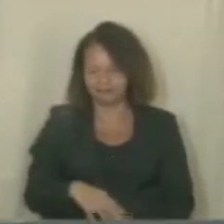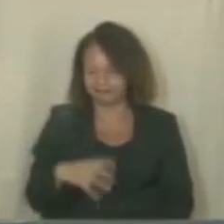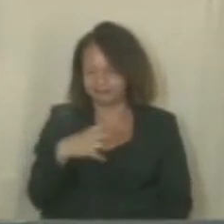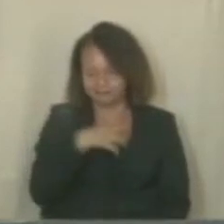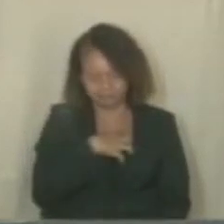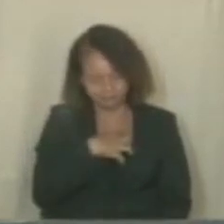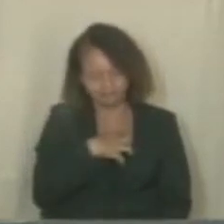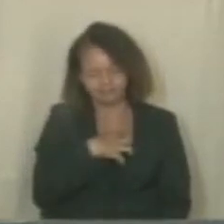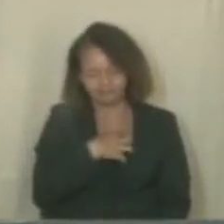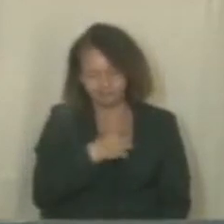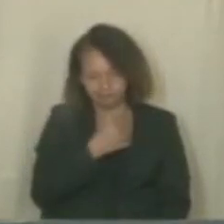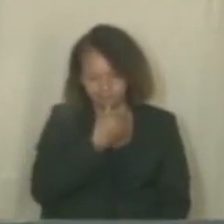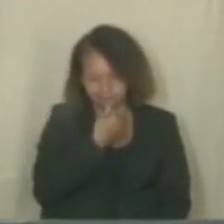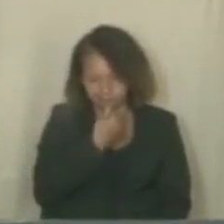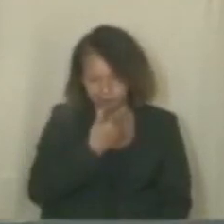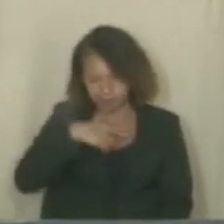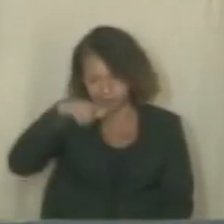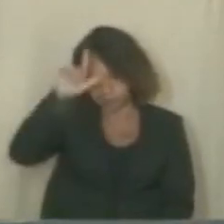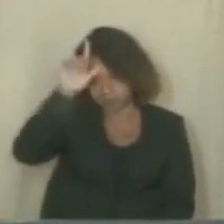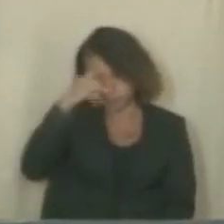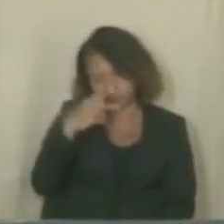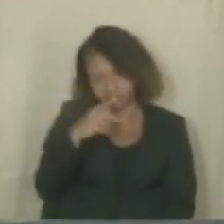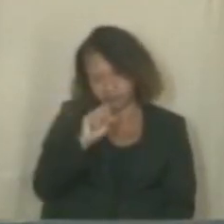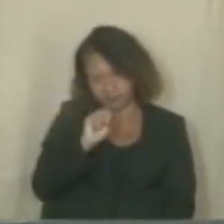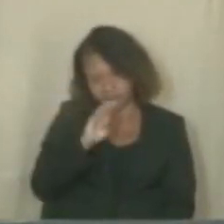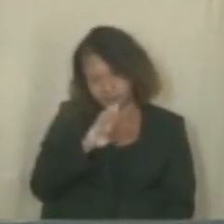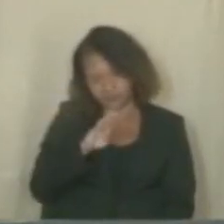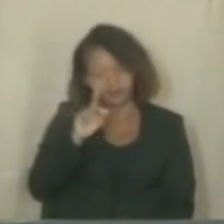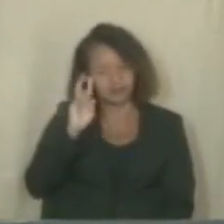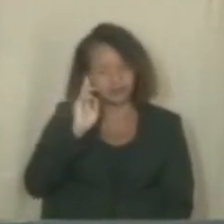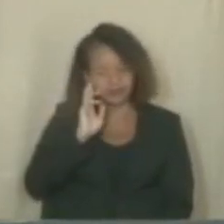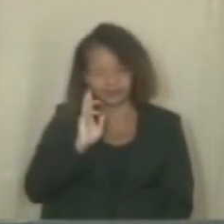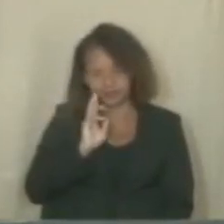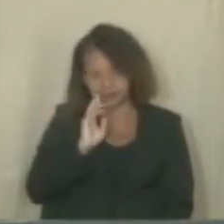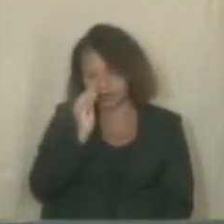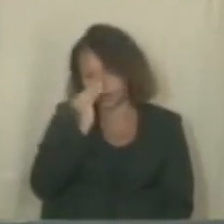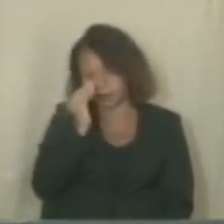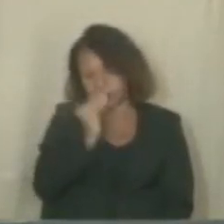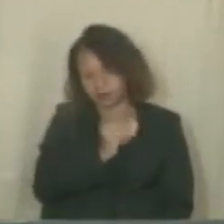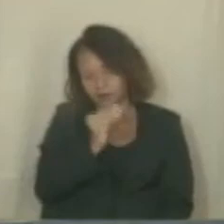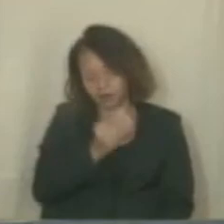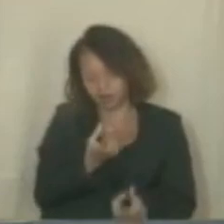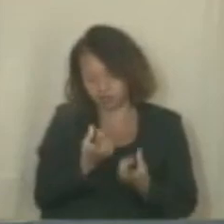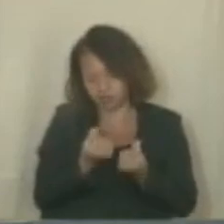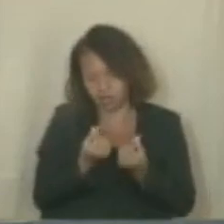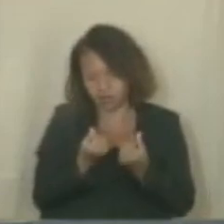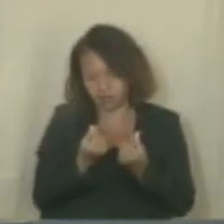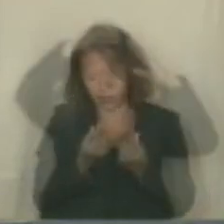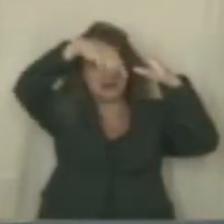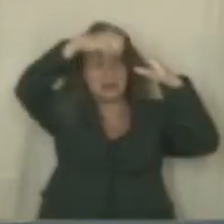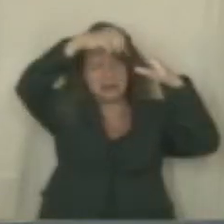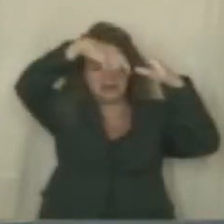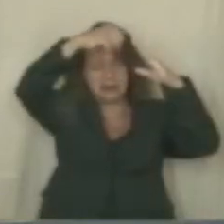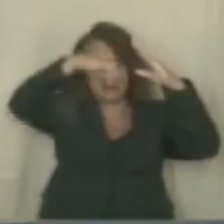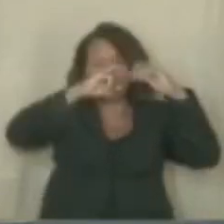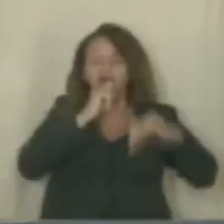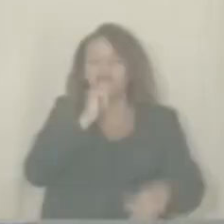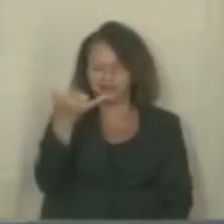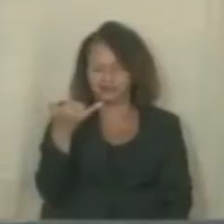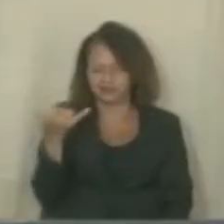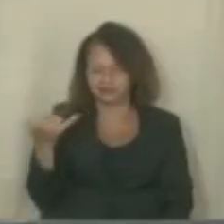infelizmente, vereador, líder do PSB, Rinaldo Júnior, jogado e o dinheiro da gente no lixo. A